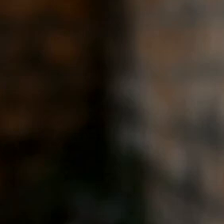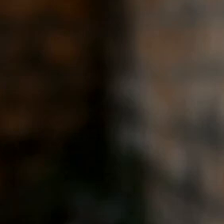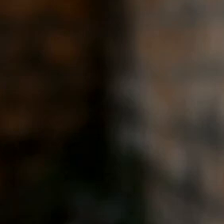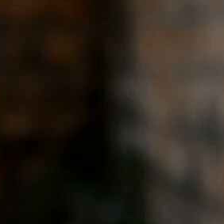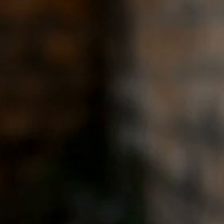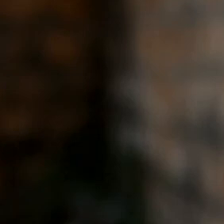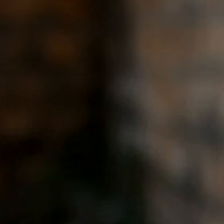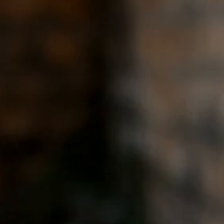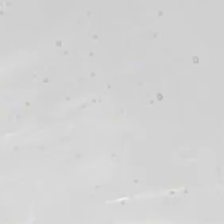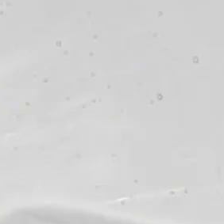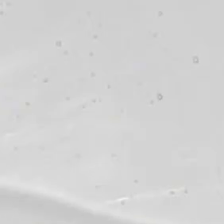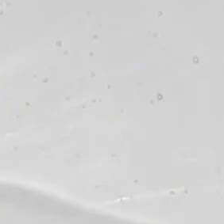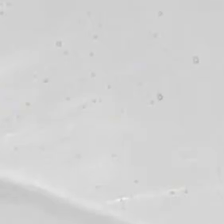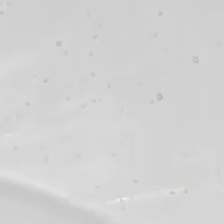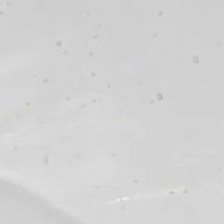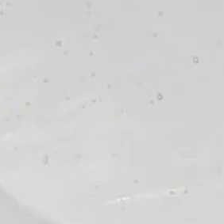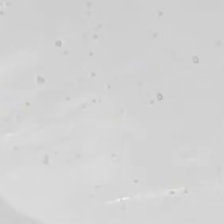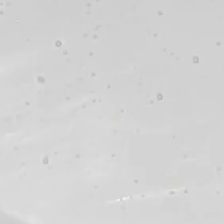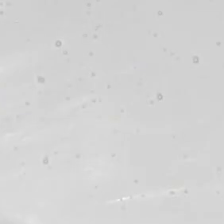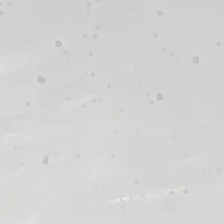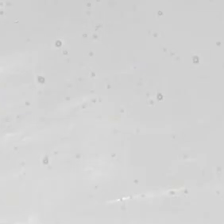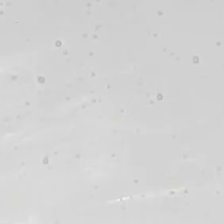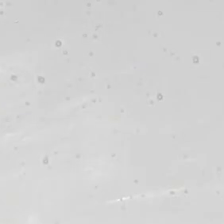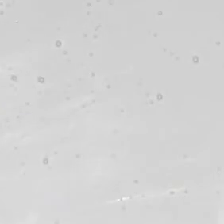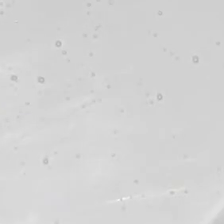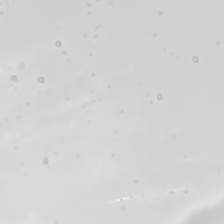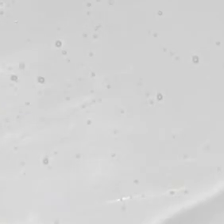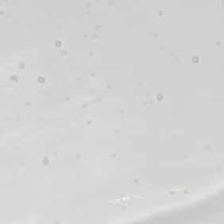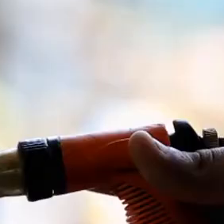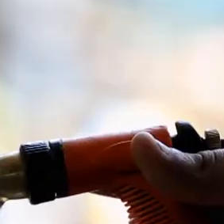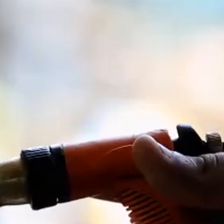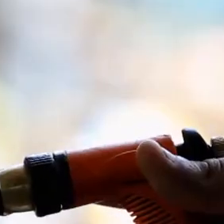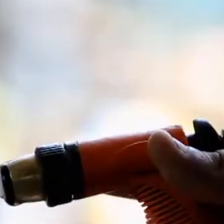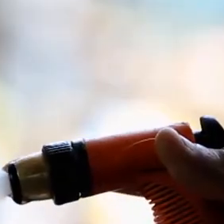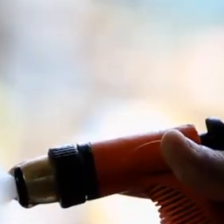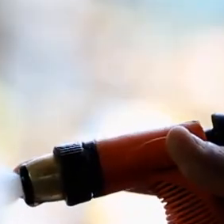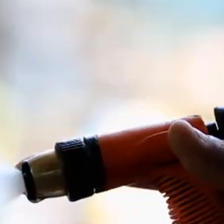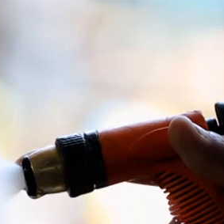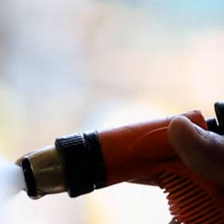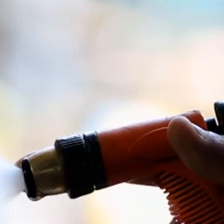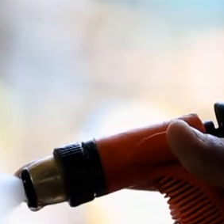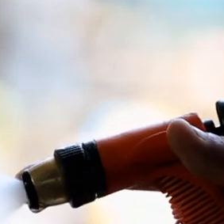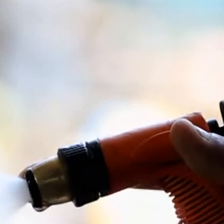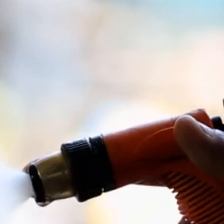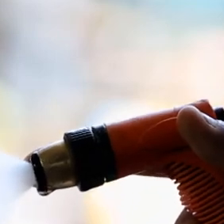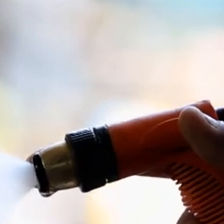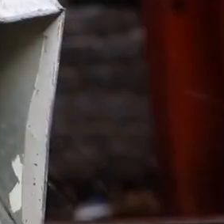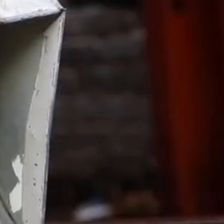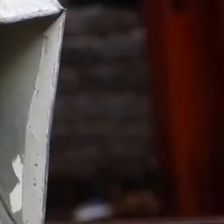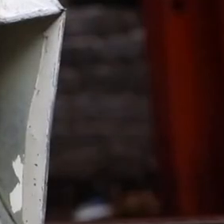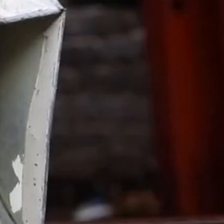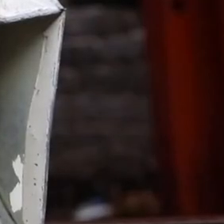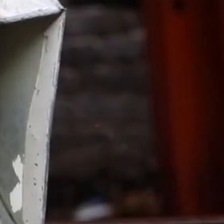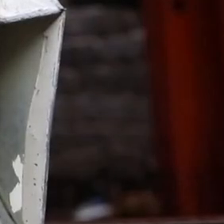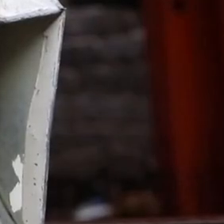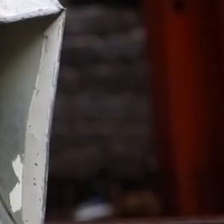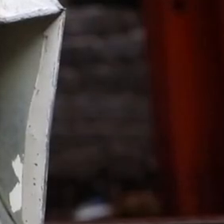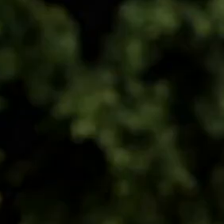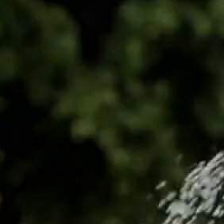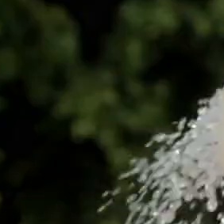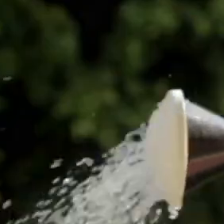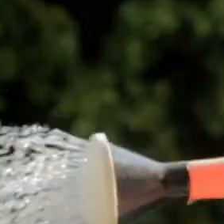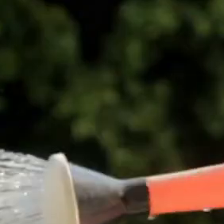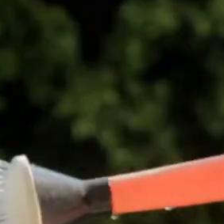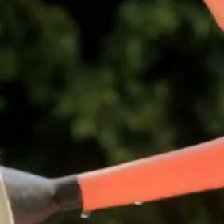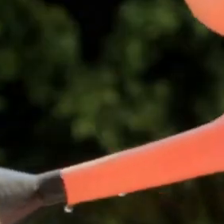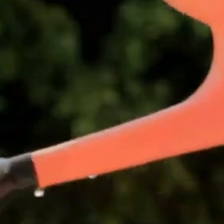e chuveiros. Reutilize a água da lavagem de roupas para lavar o quintal ou calçadas. Recolha a água da chuva e a